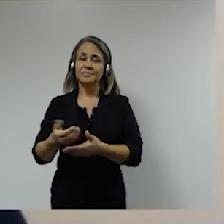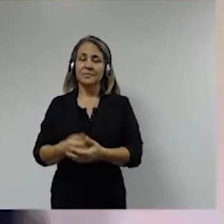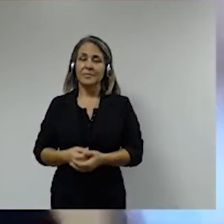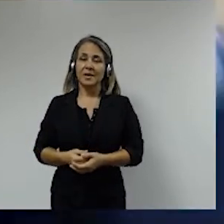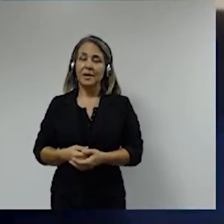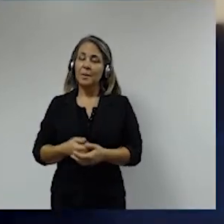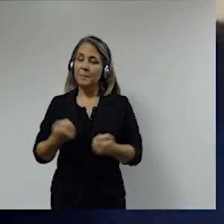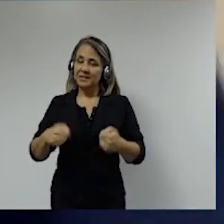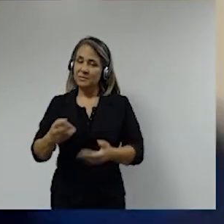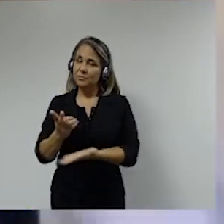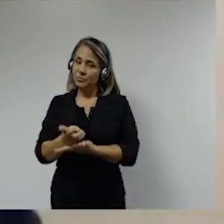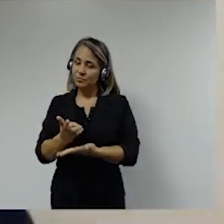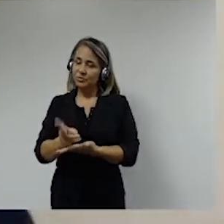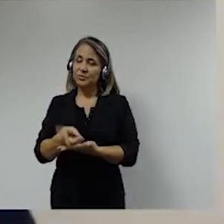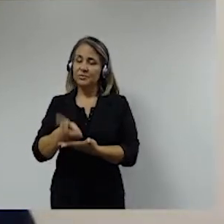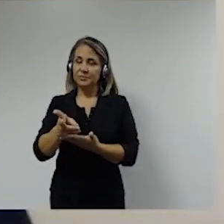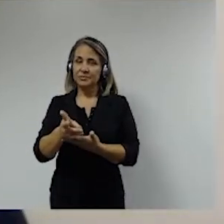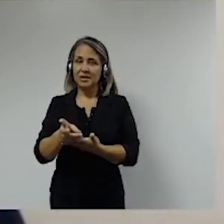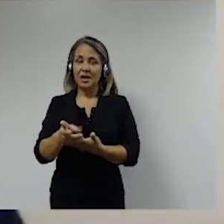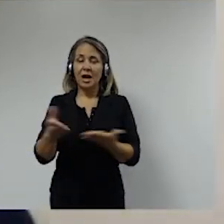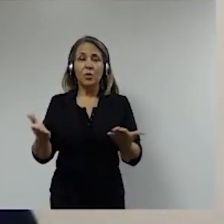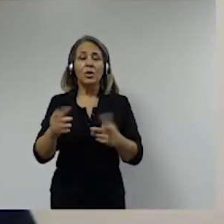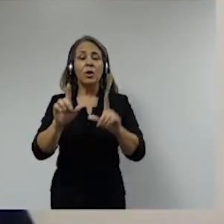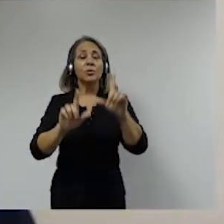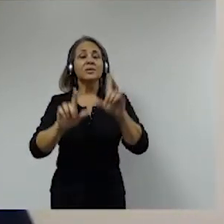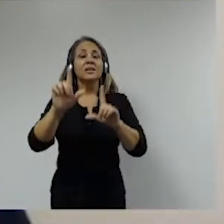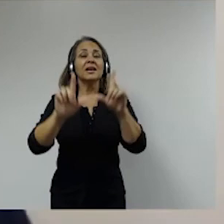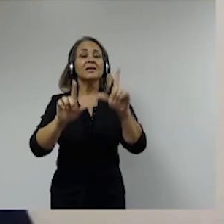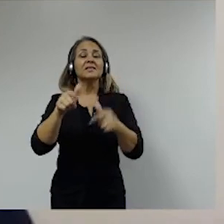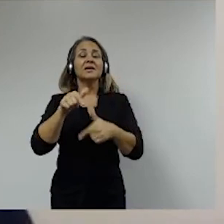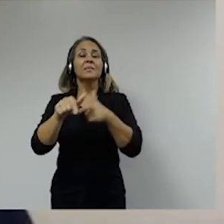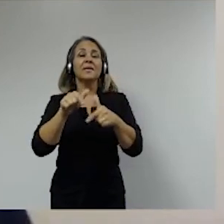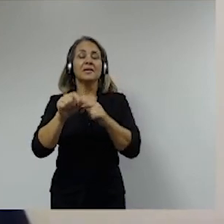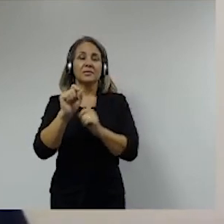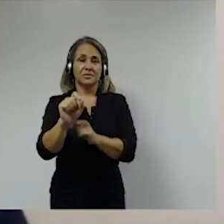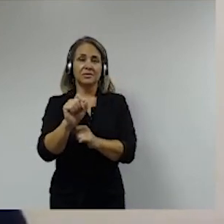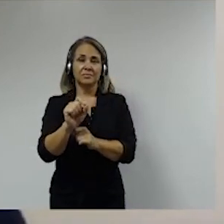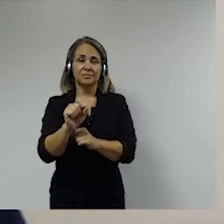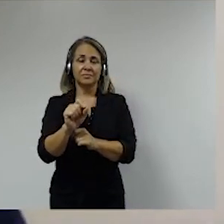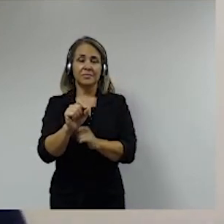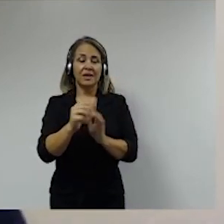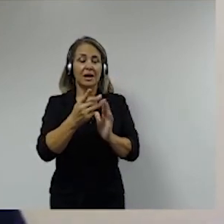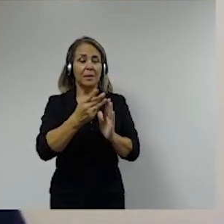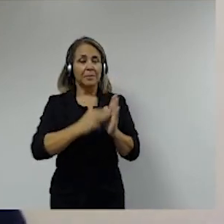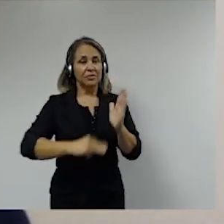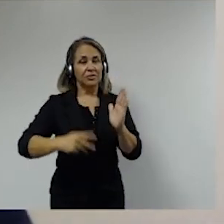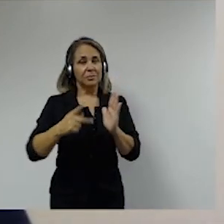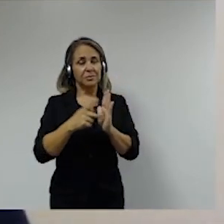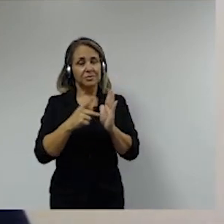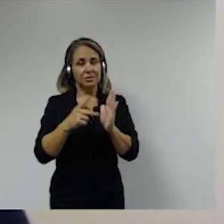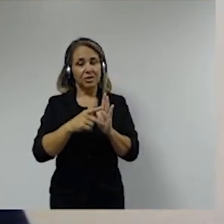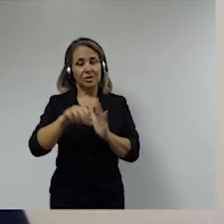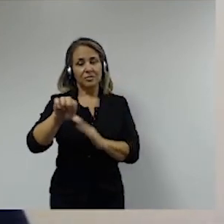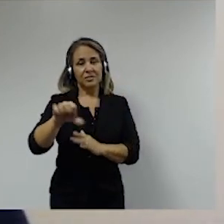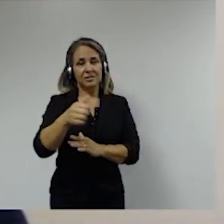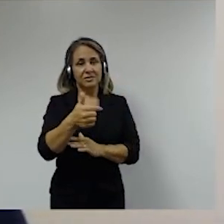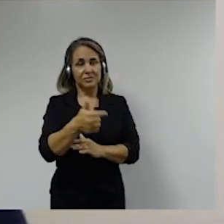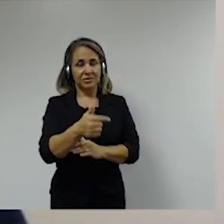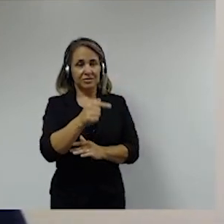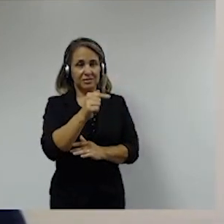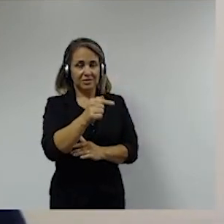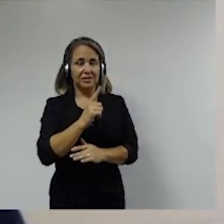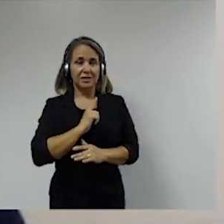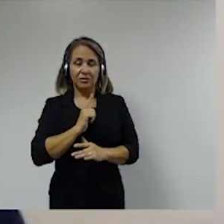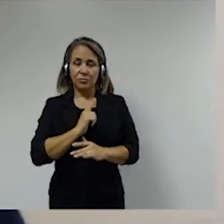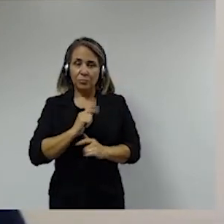que tange ao teletrabalho, o que nós vimos no teletrabalho? A medida provisória 927, ela trouxe uma abordagem